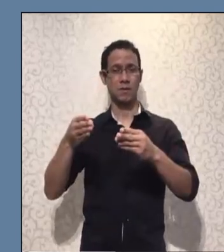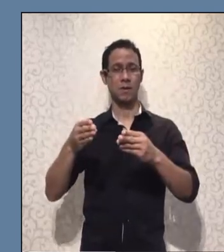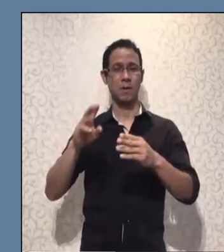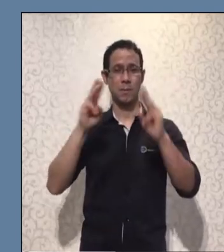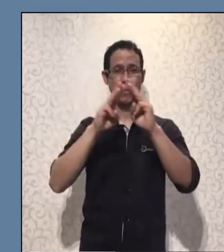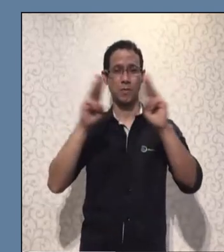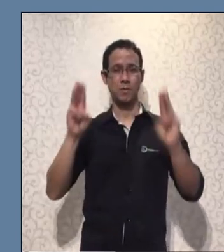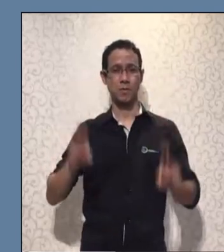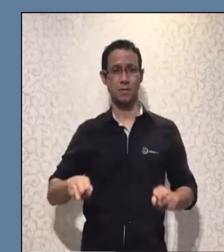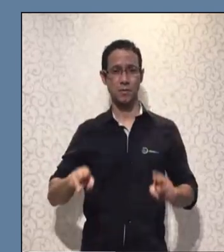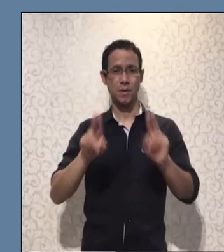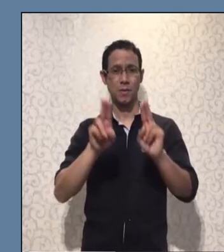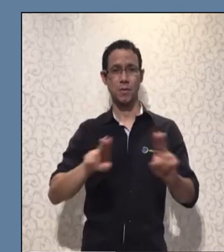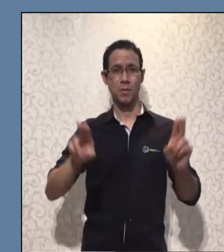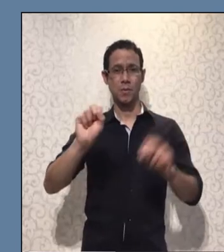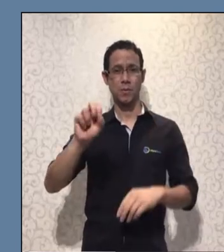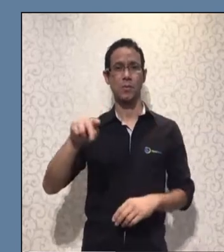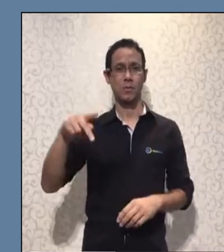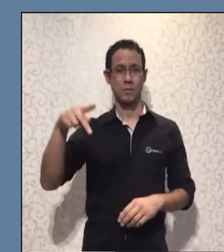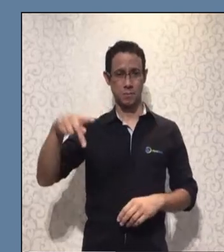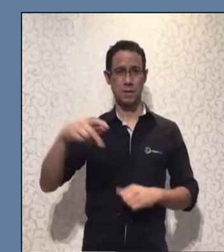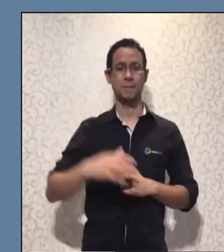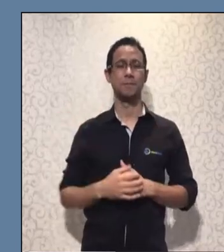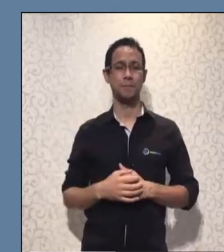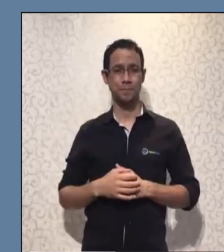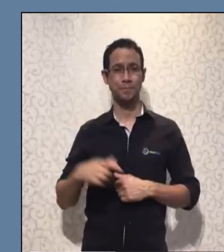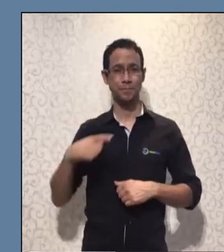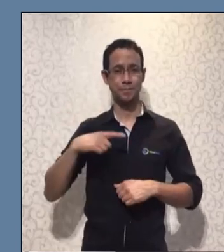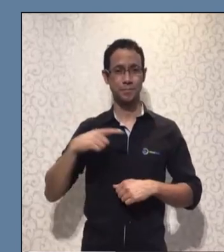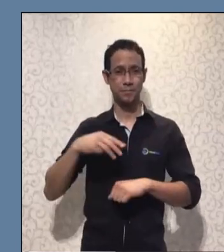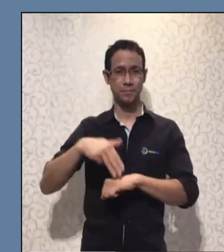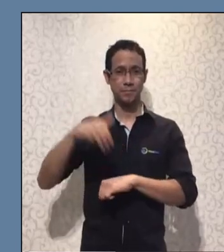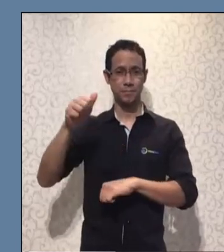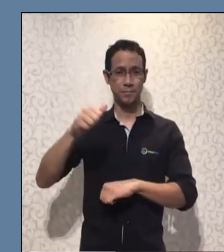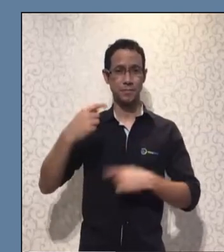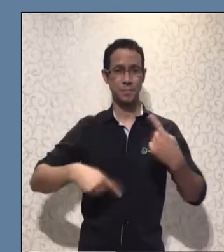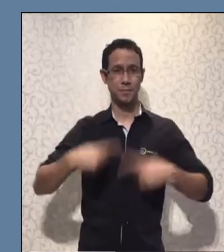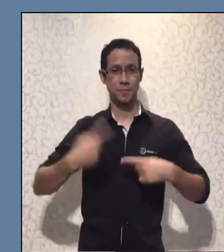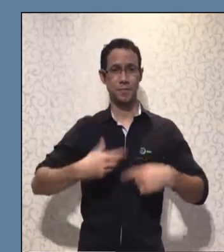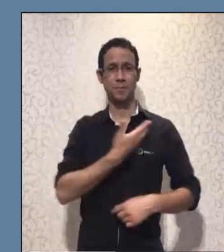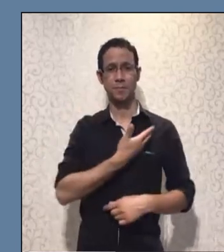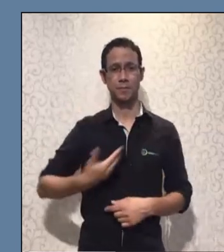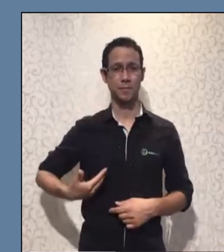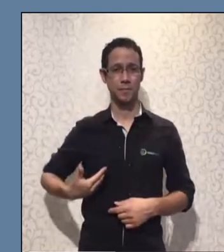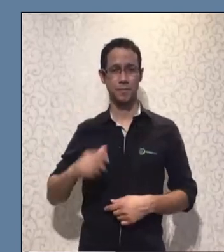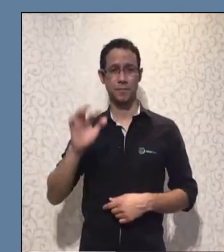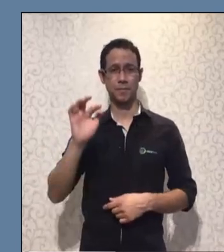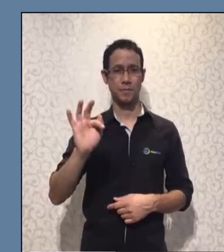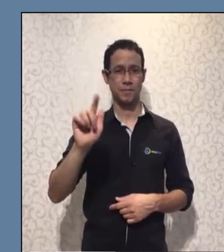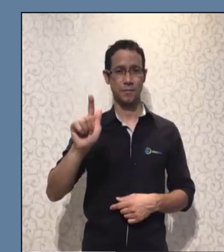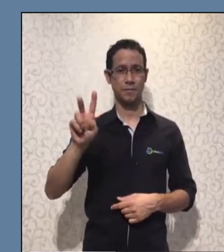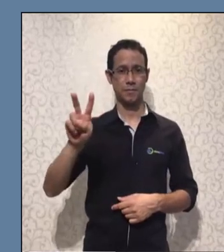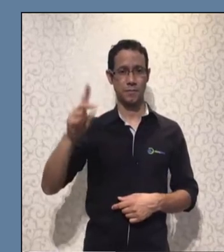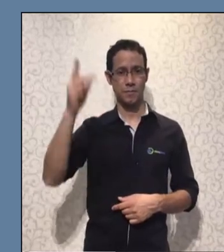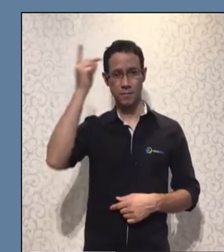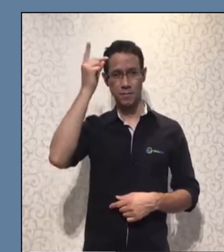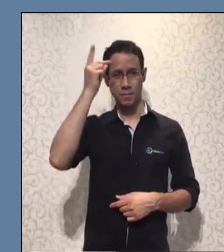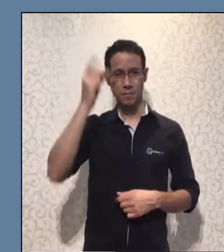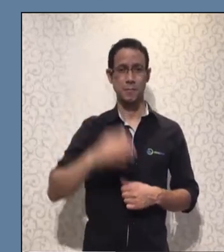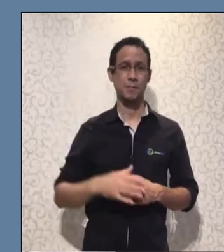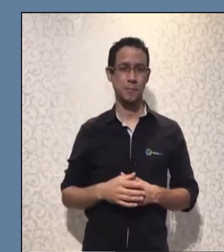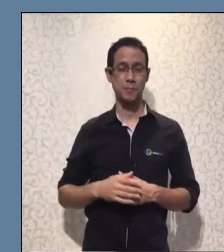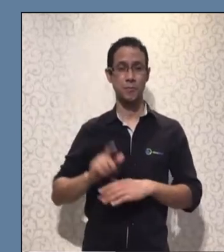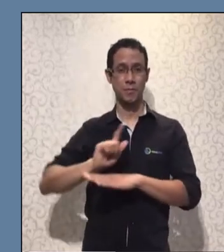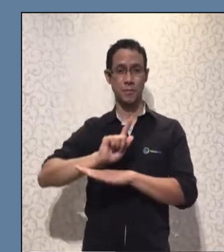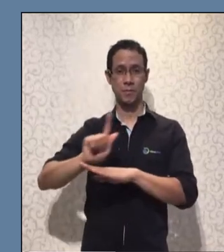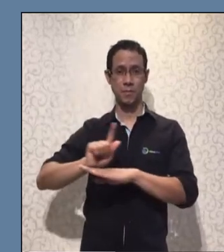São Paulo. Também possui um mestrado em Políticas Públicas pela Fundação Getúlio Vargas de São Paulo e é gerente da